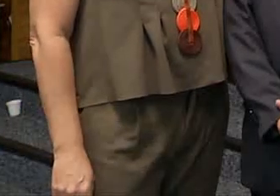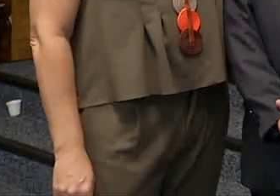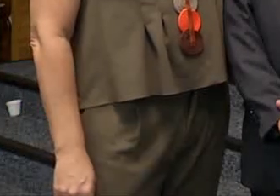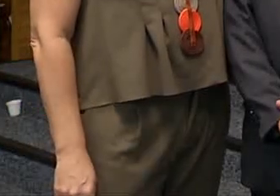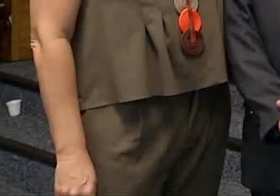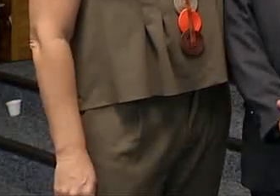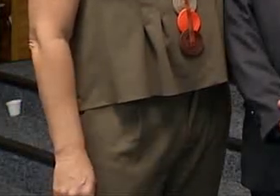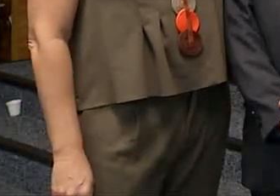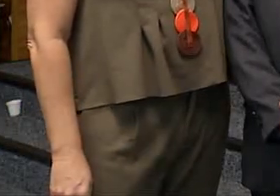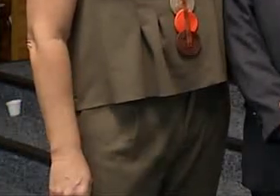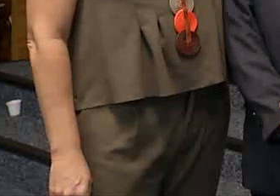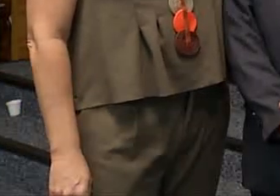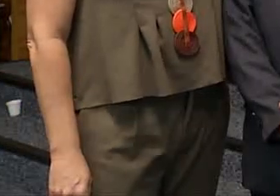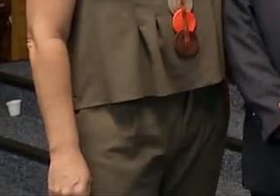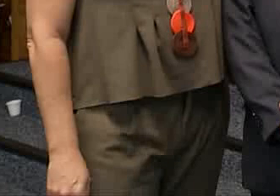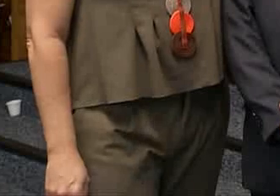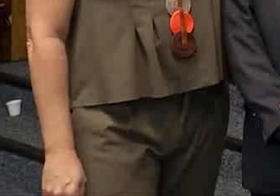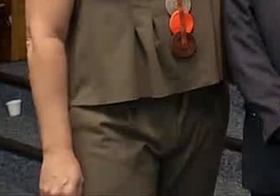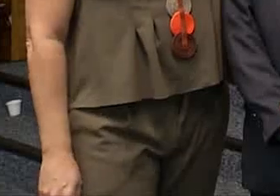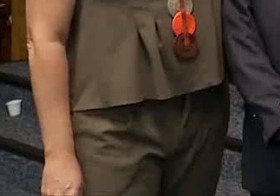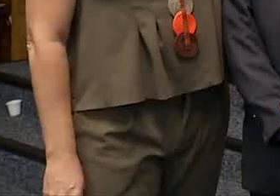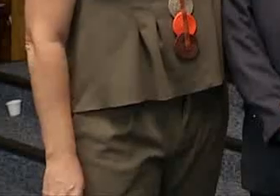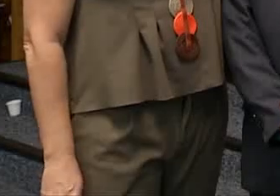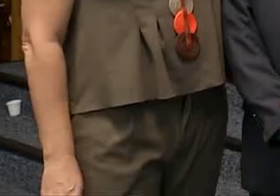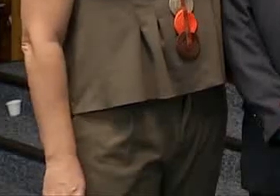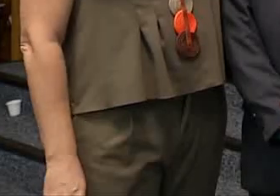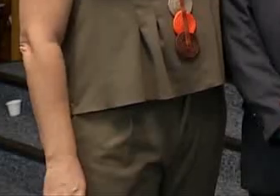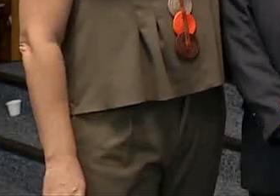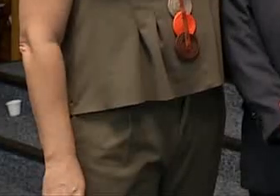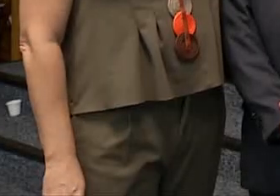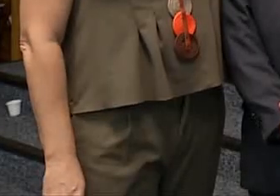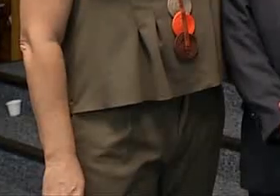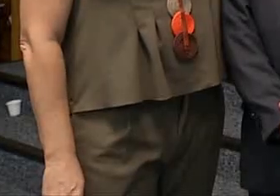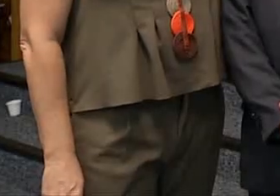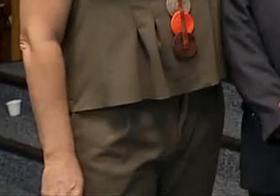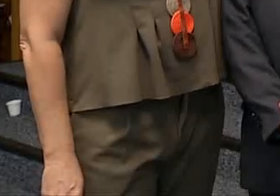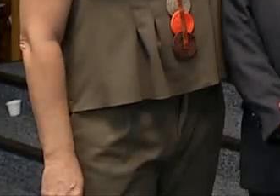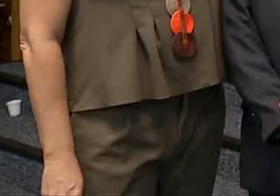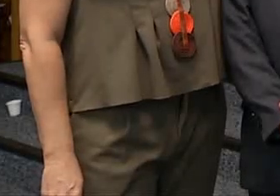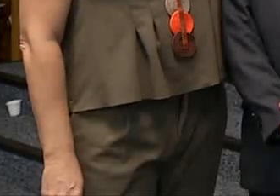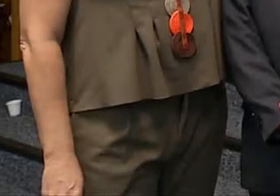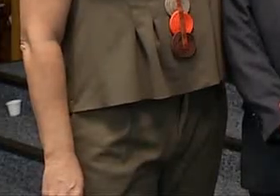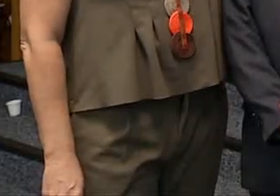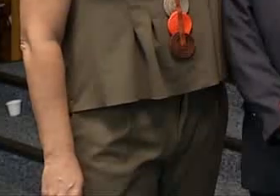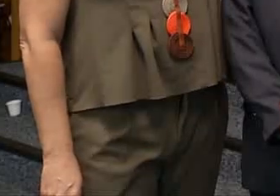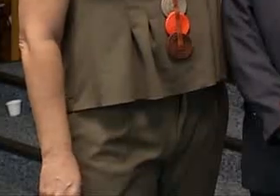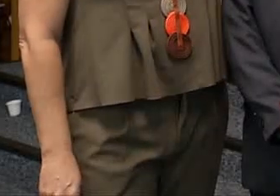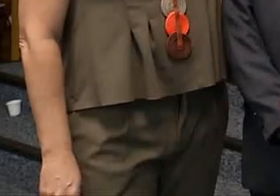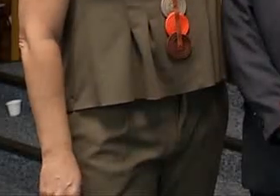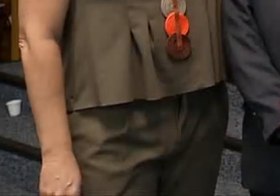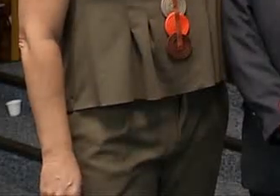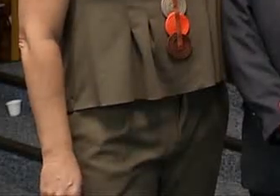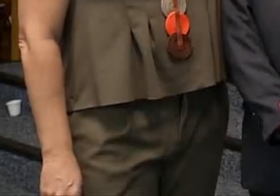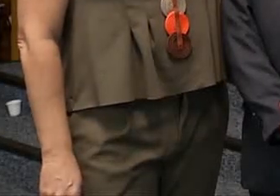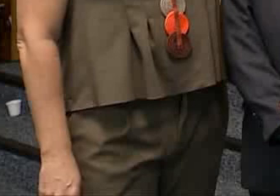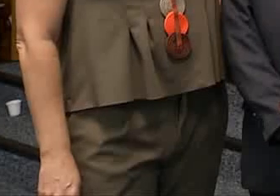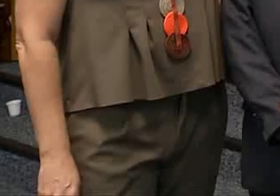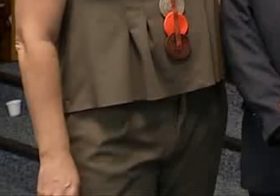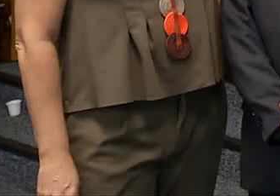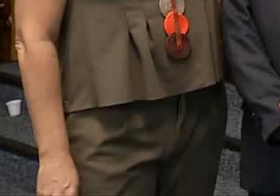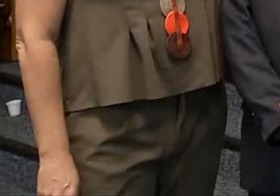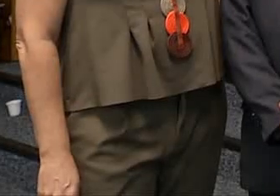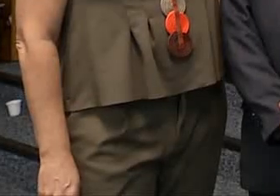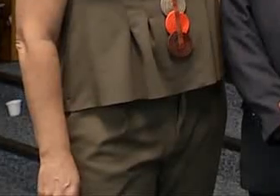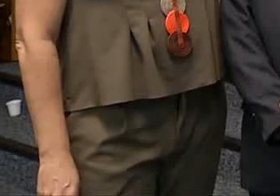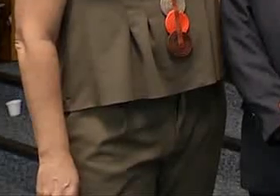ir ao supermercado. Depois da faculdade, veio a prova de residência, escolheu fazer otorrinolaringologia e sempre teve problemas nos ouvidos,